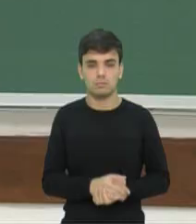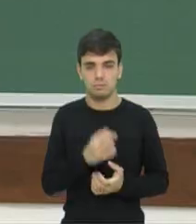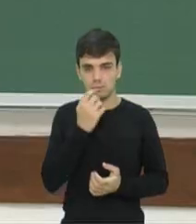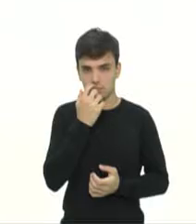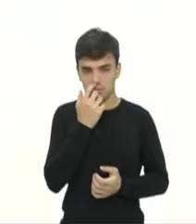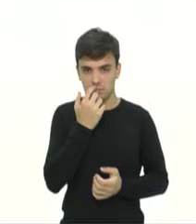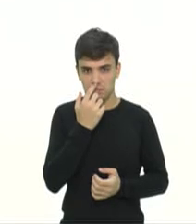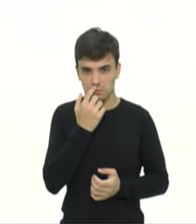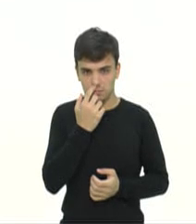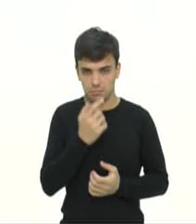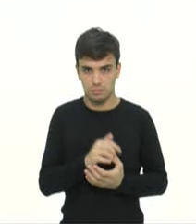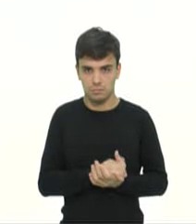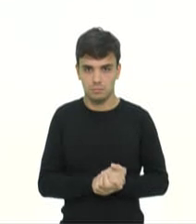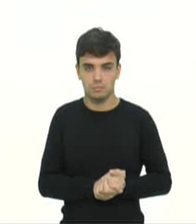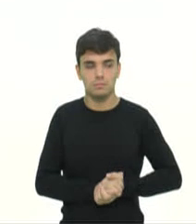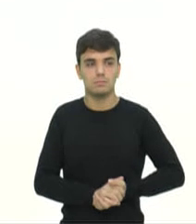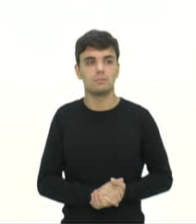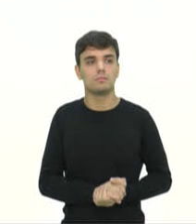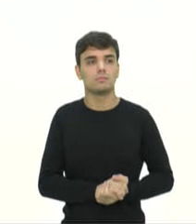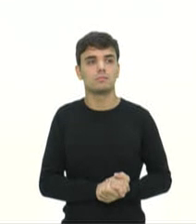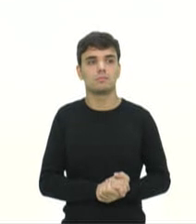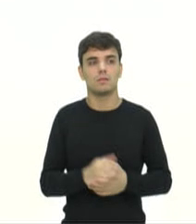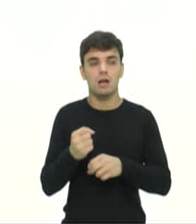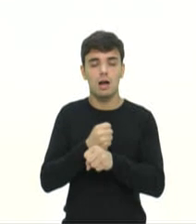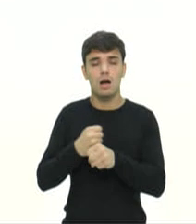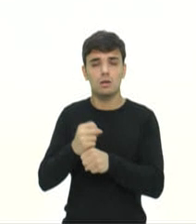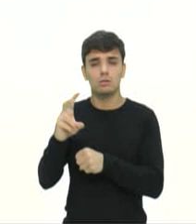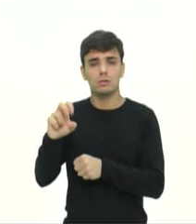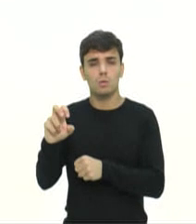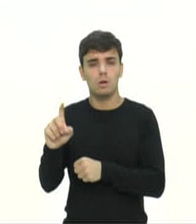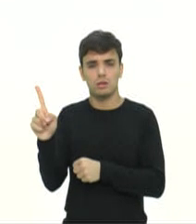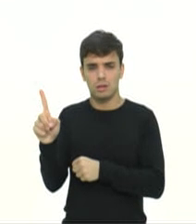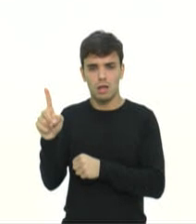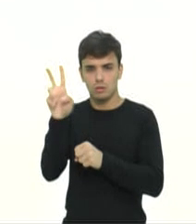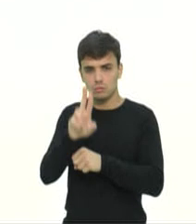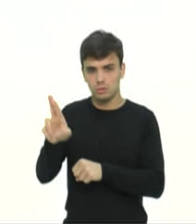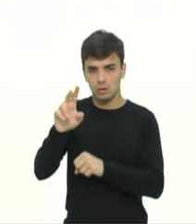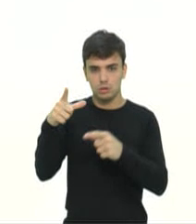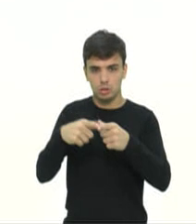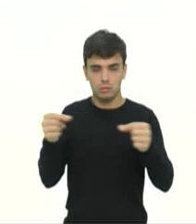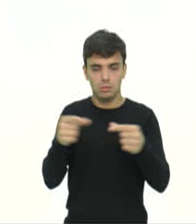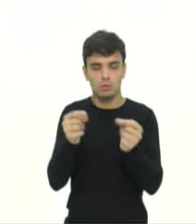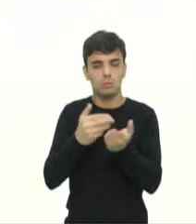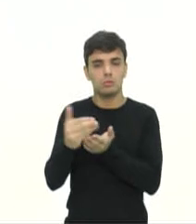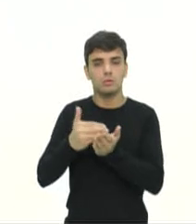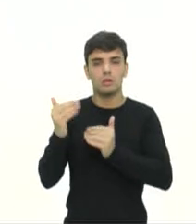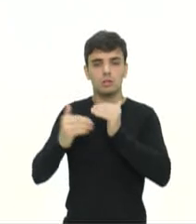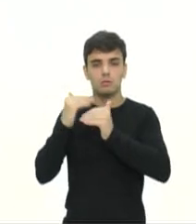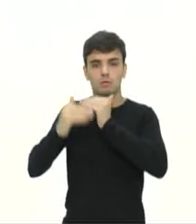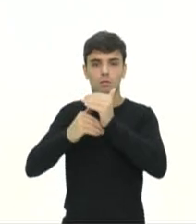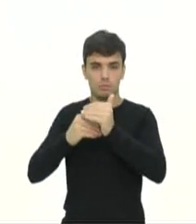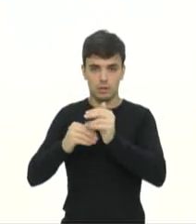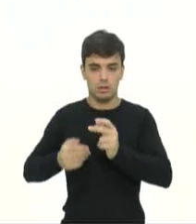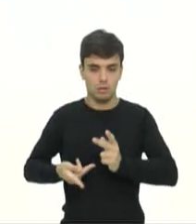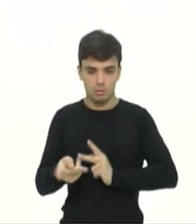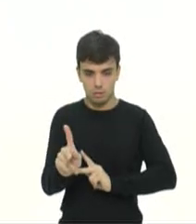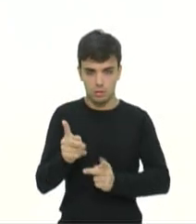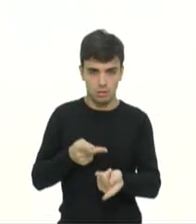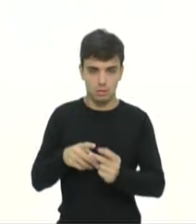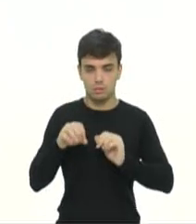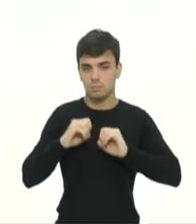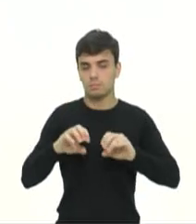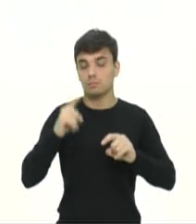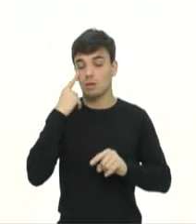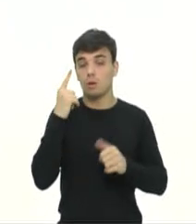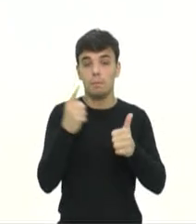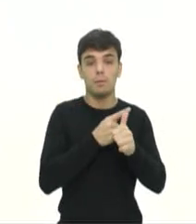vocês. Então, nos anos 50, as universidades no Japão começaram a promover competição de karatê. O primeiro campeonato mundial de